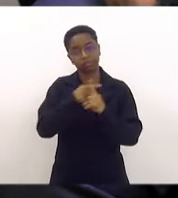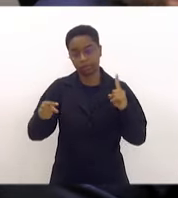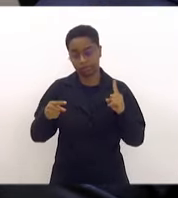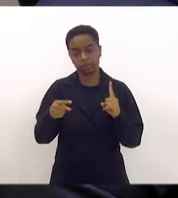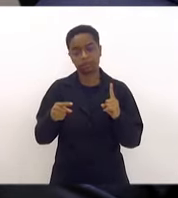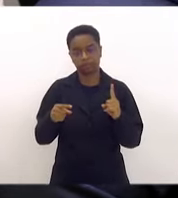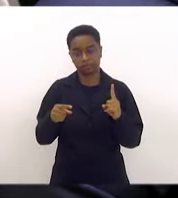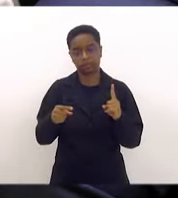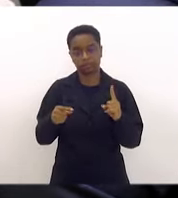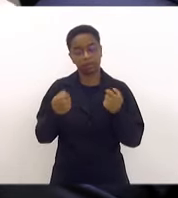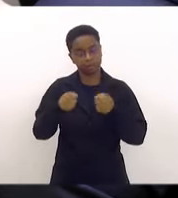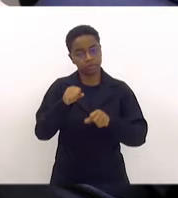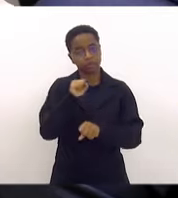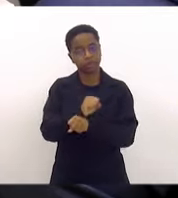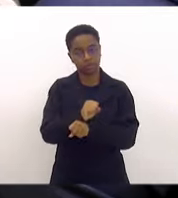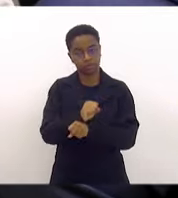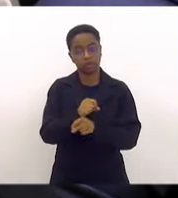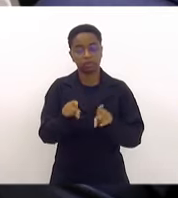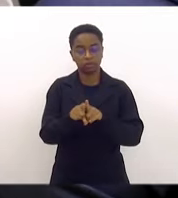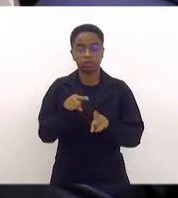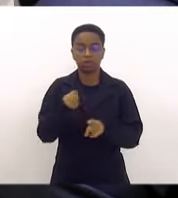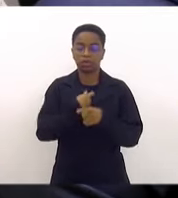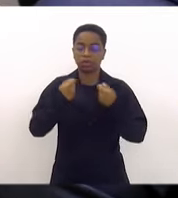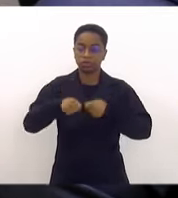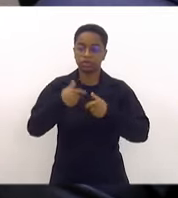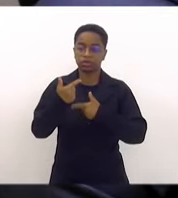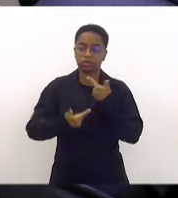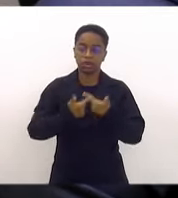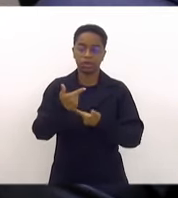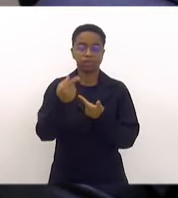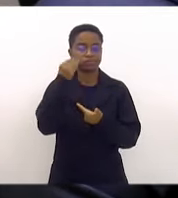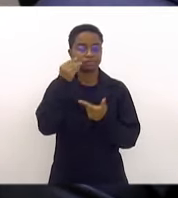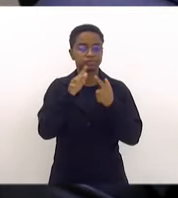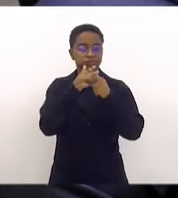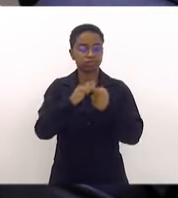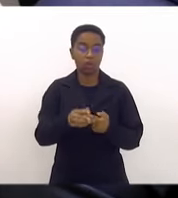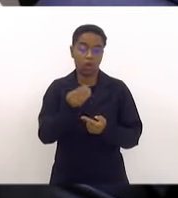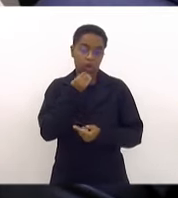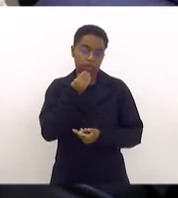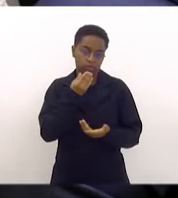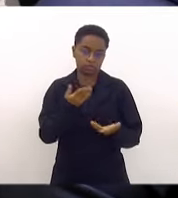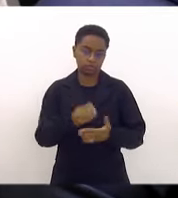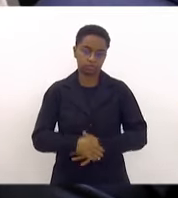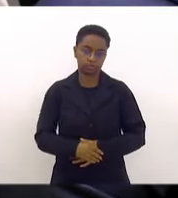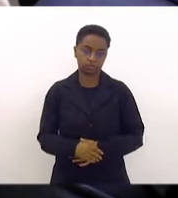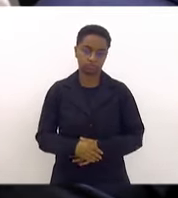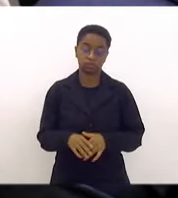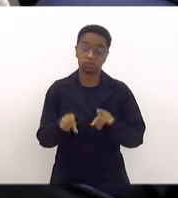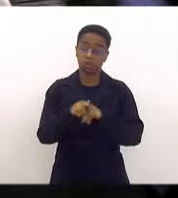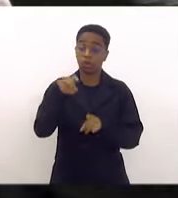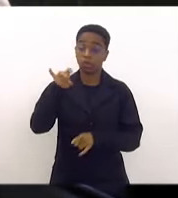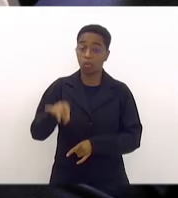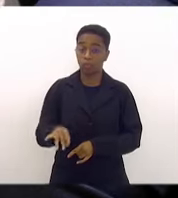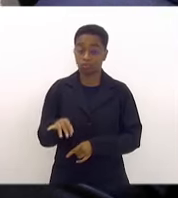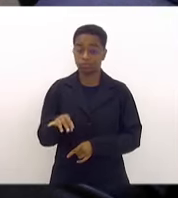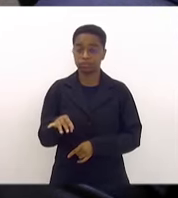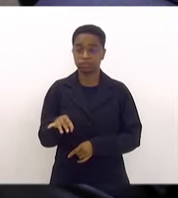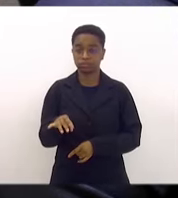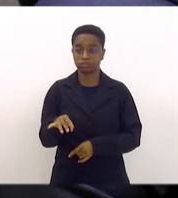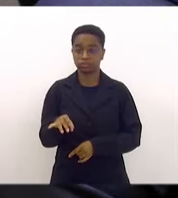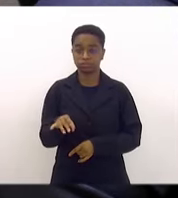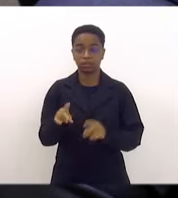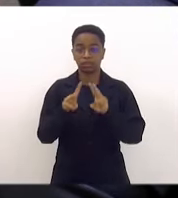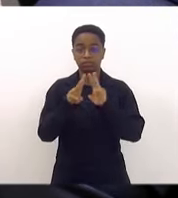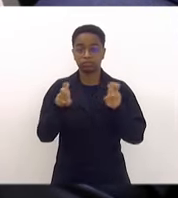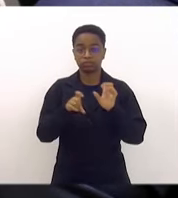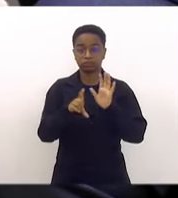banido e a gente precisa e est trabalhando para aperfeiçoar evidentemente por último não menos importante sobre a